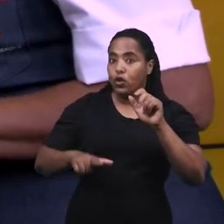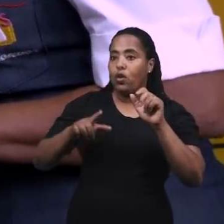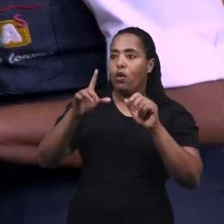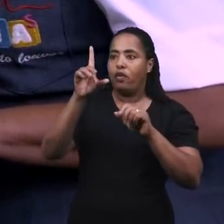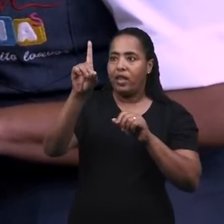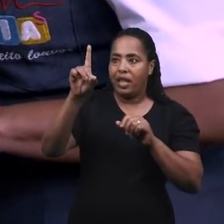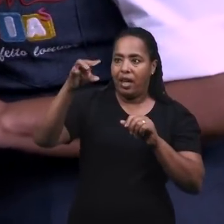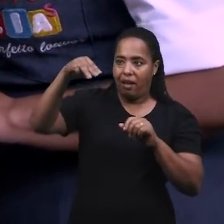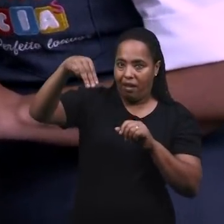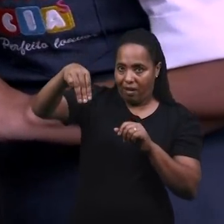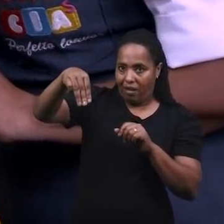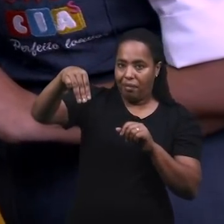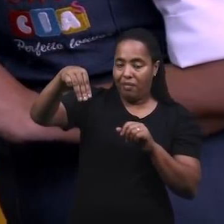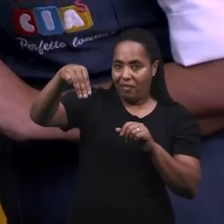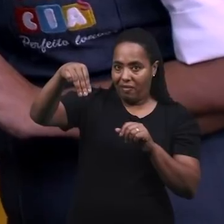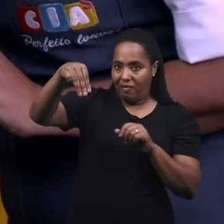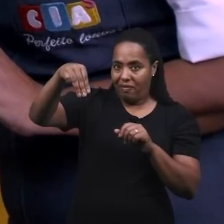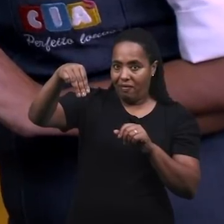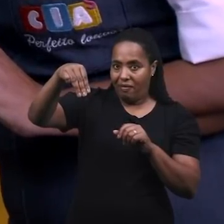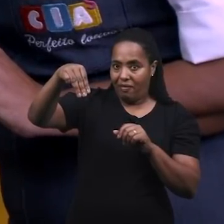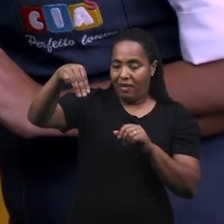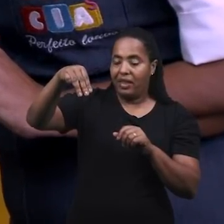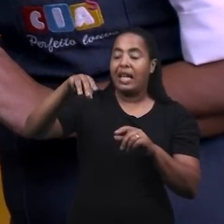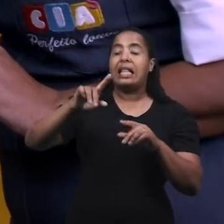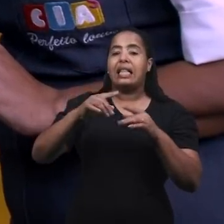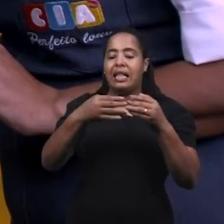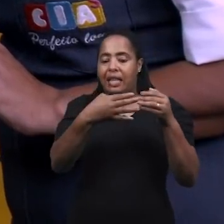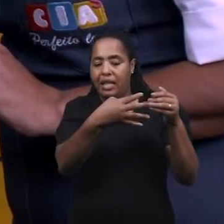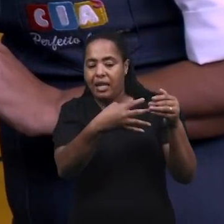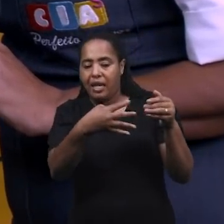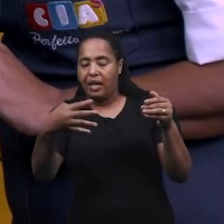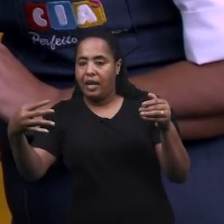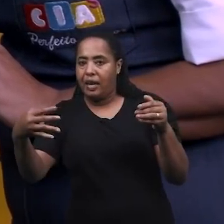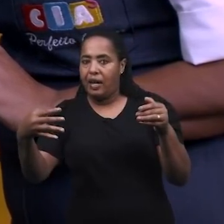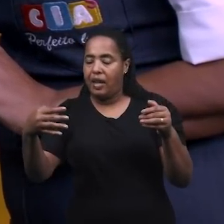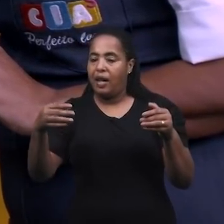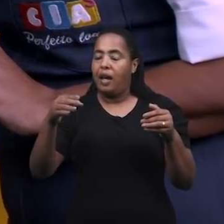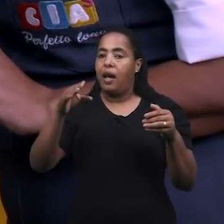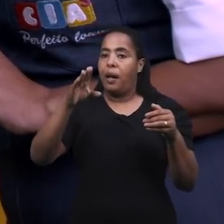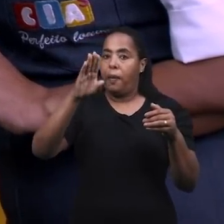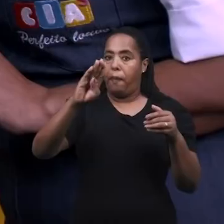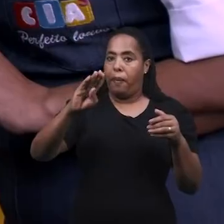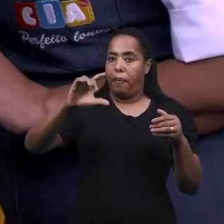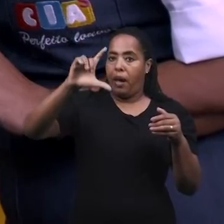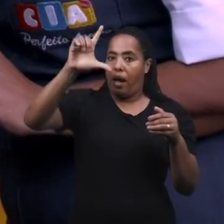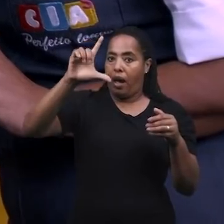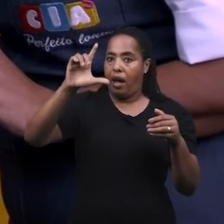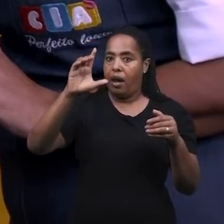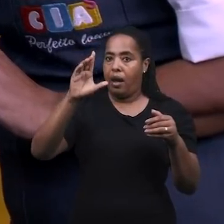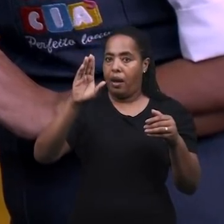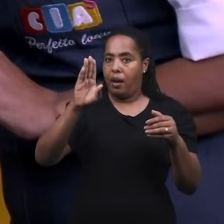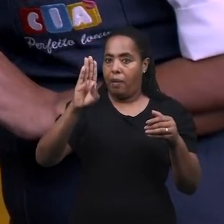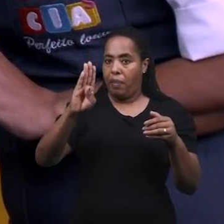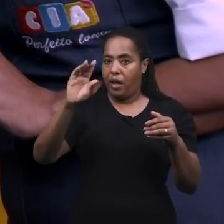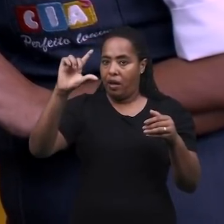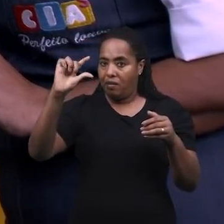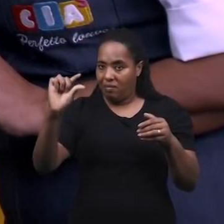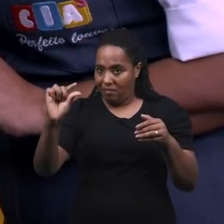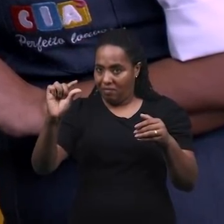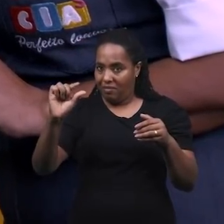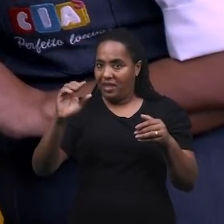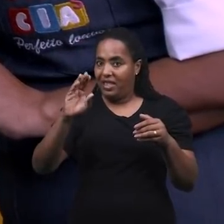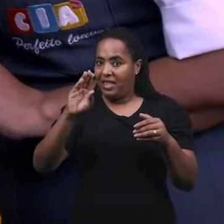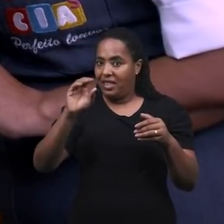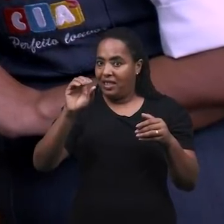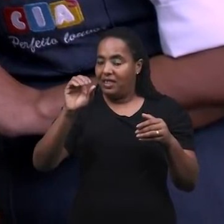DM. Aí vamos para o acorde de B bemol, Si bemol maior,